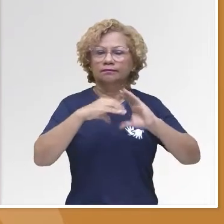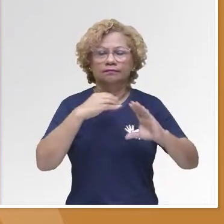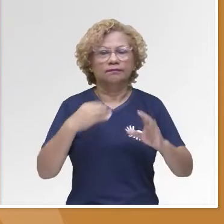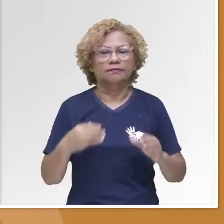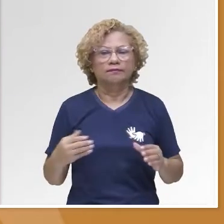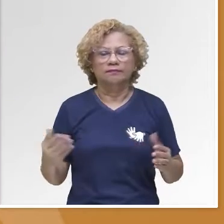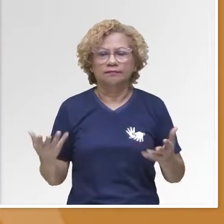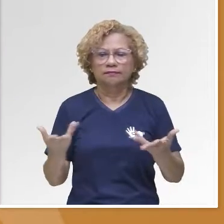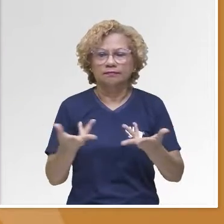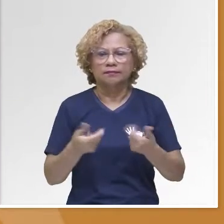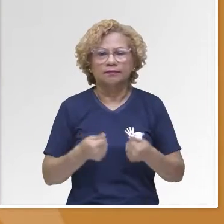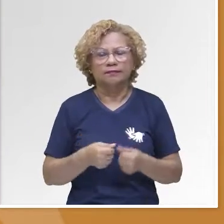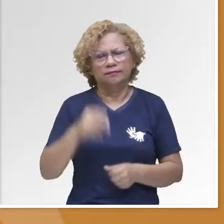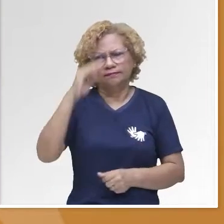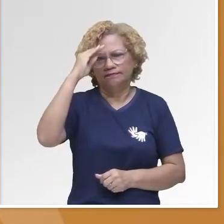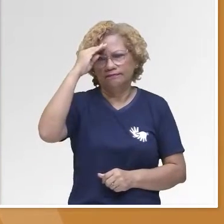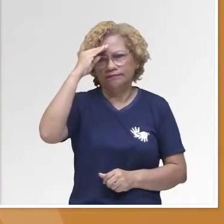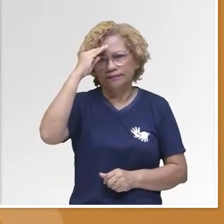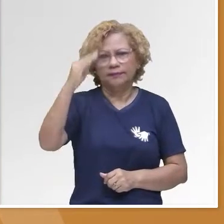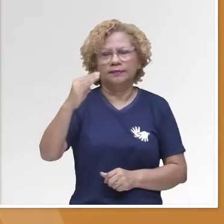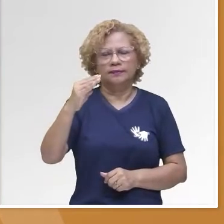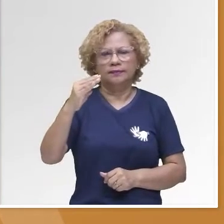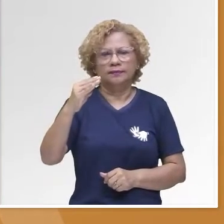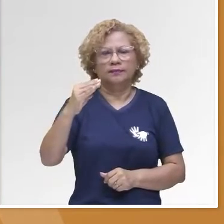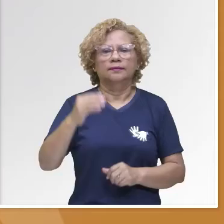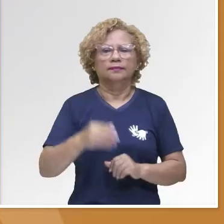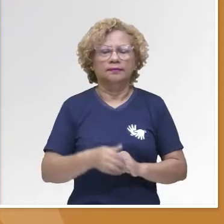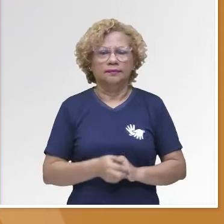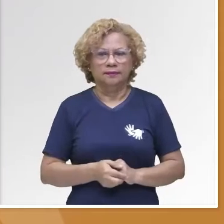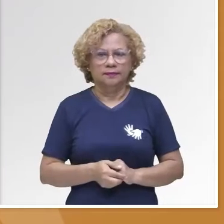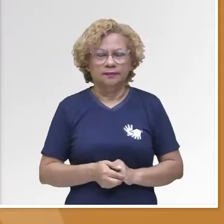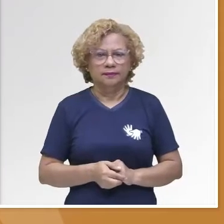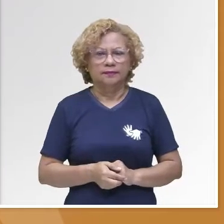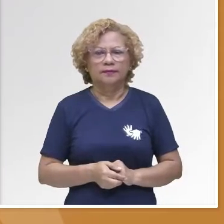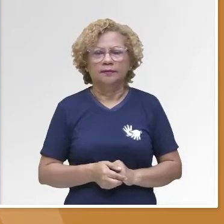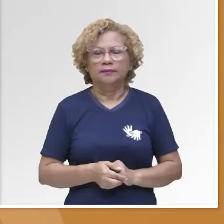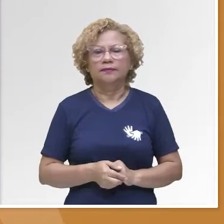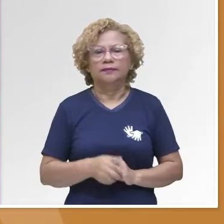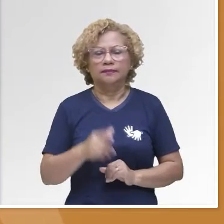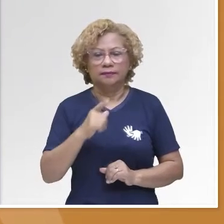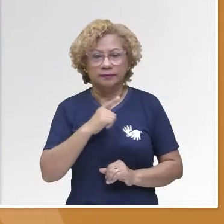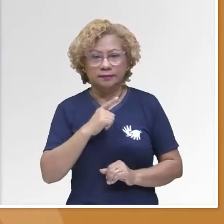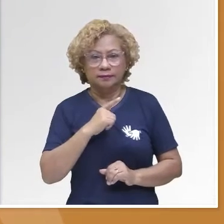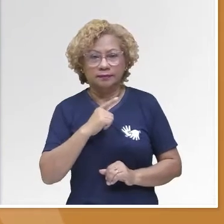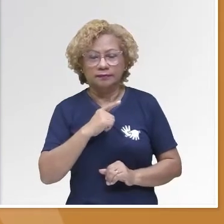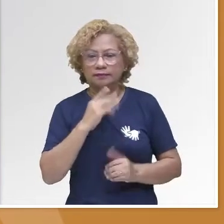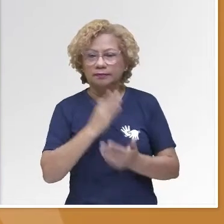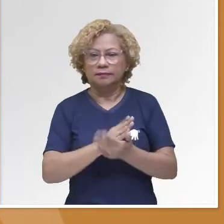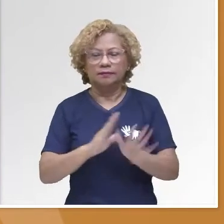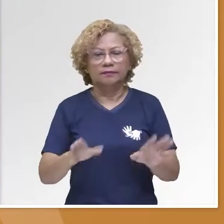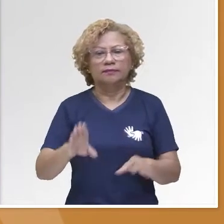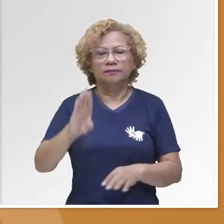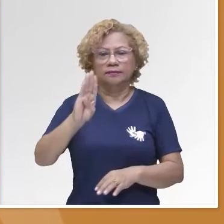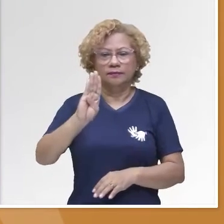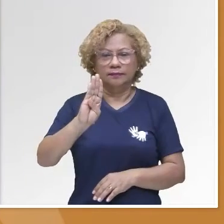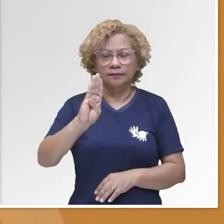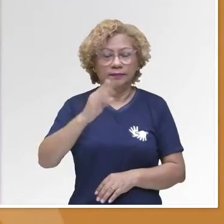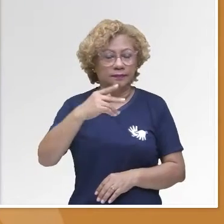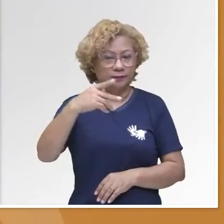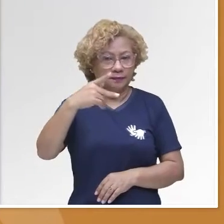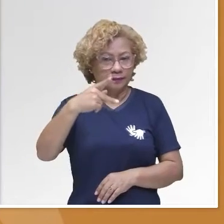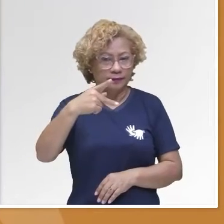principalmente quando tivemos o fim do mundo bipolar. Até então, né, existia ali